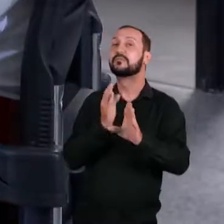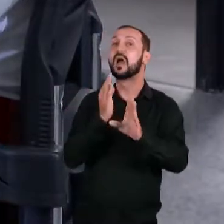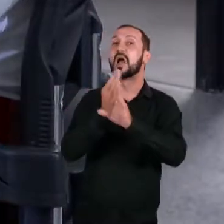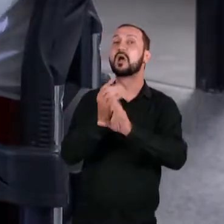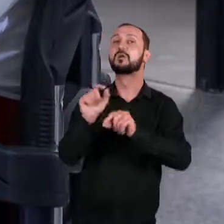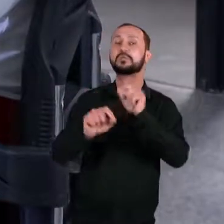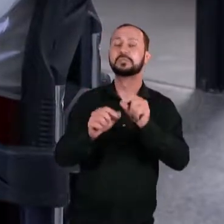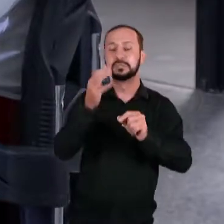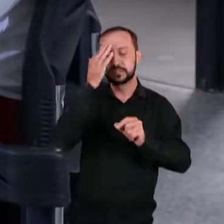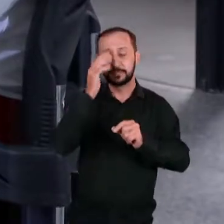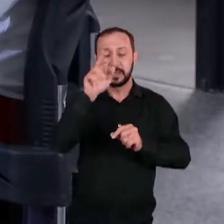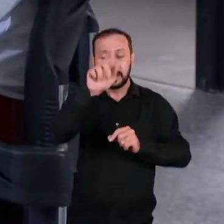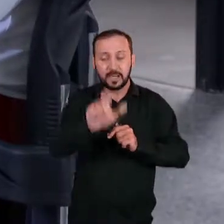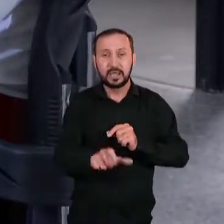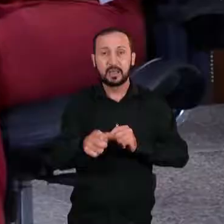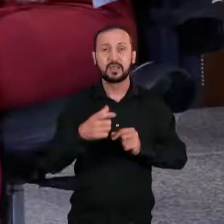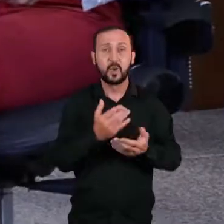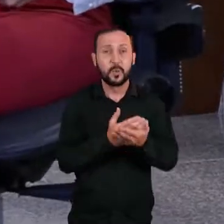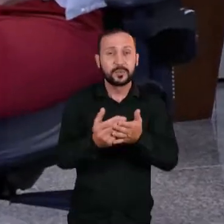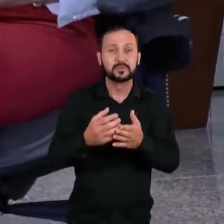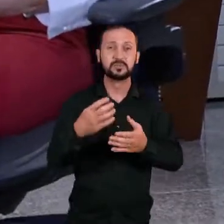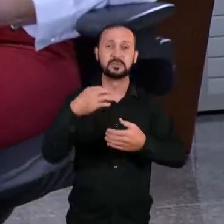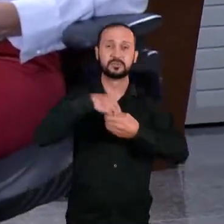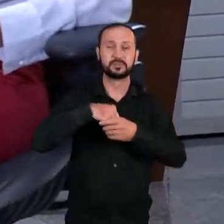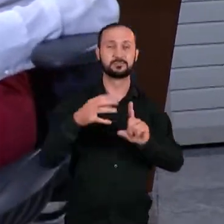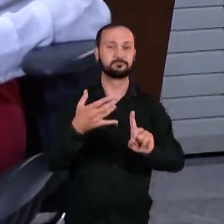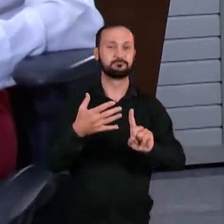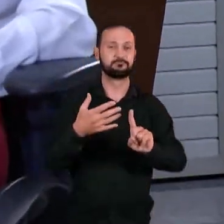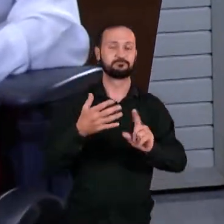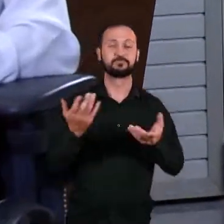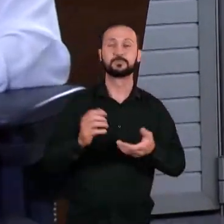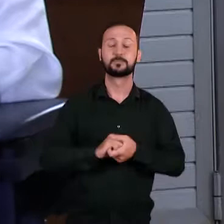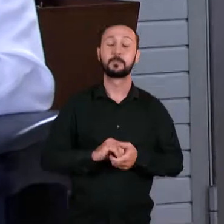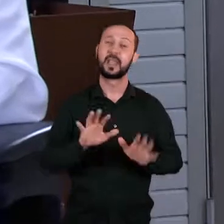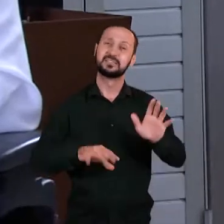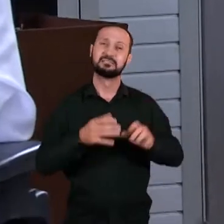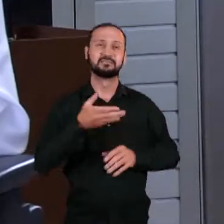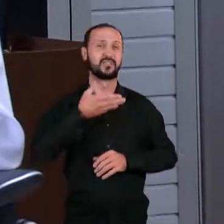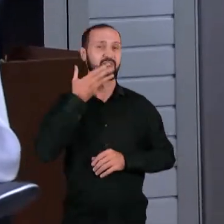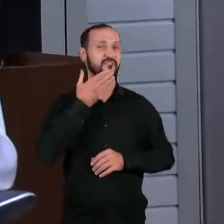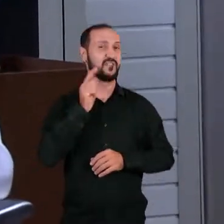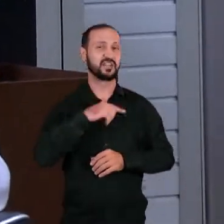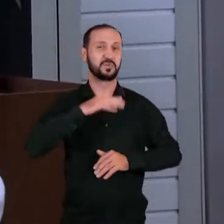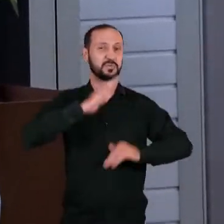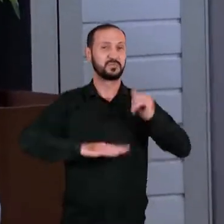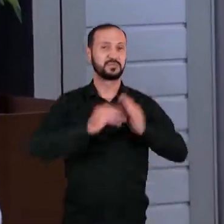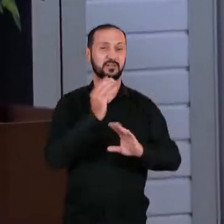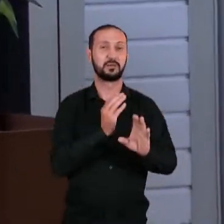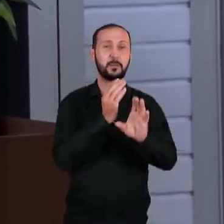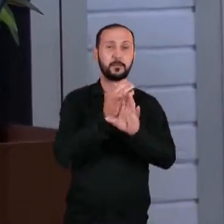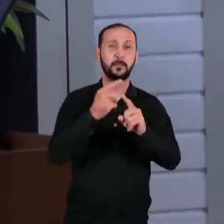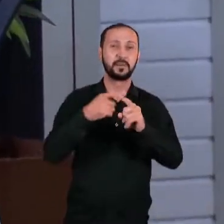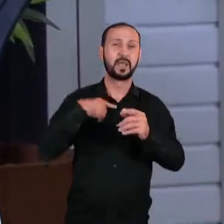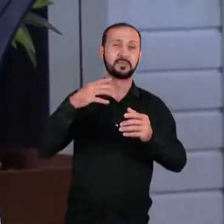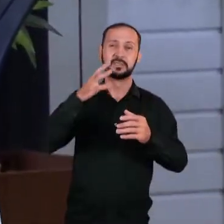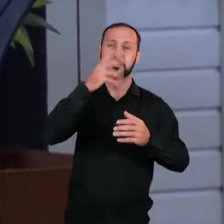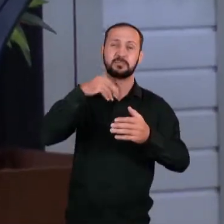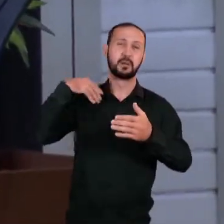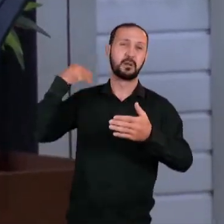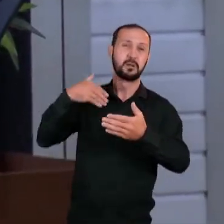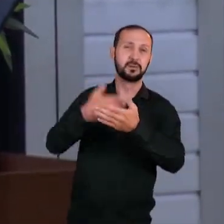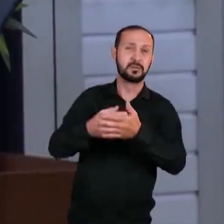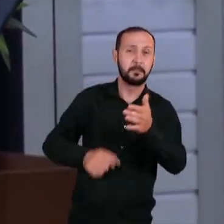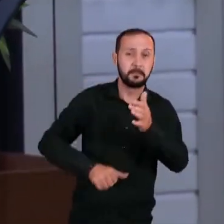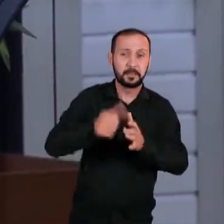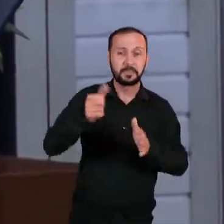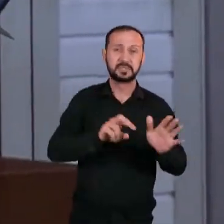ele está com essa síndrome? Nem sempre é fácil para o profissional identificar, né? Geralmente é um quadro mais arrastado, não é na primeira semana